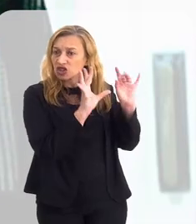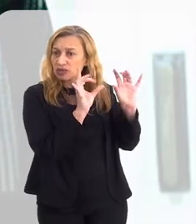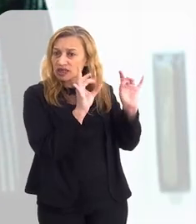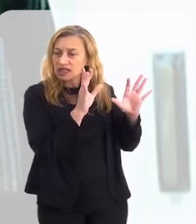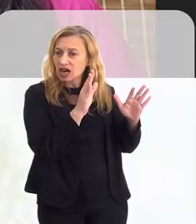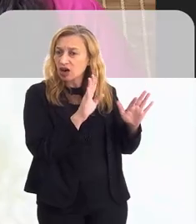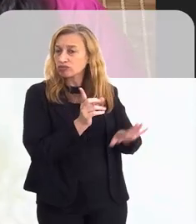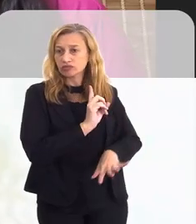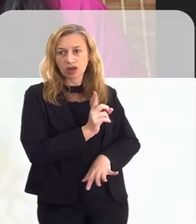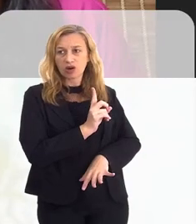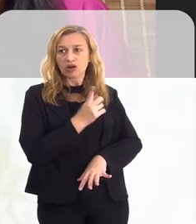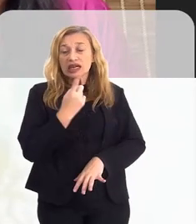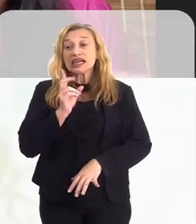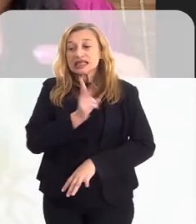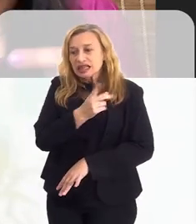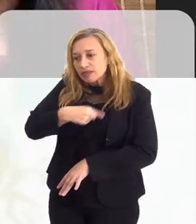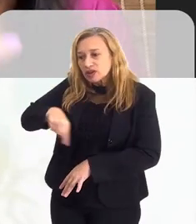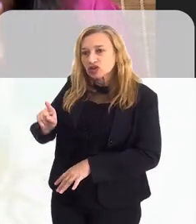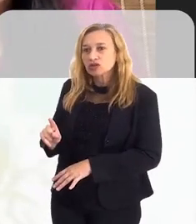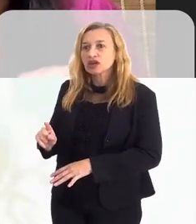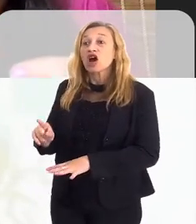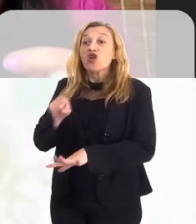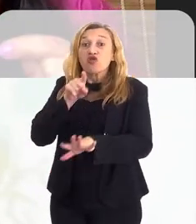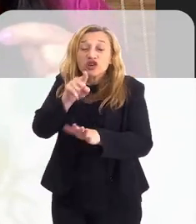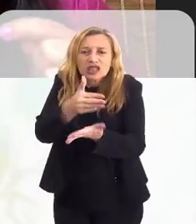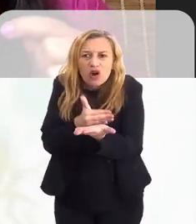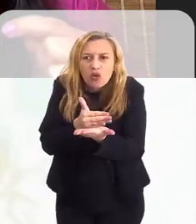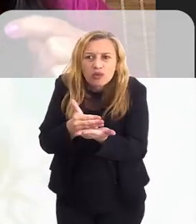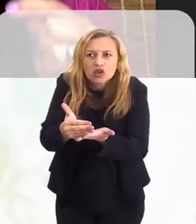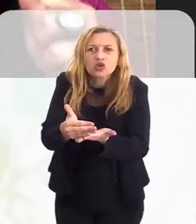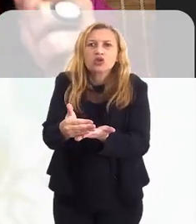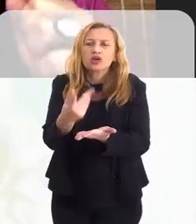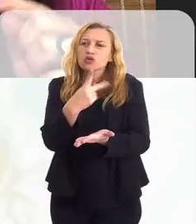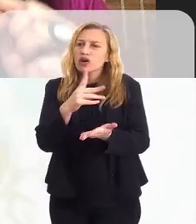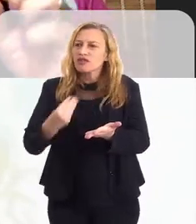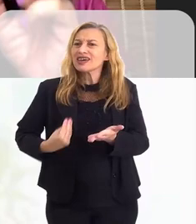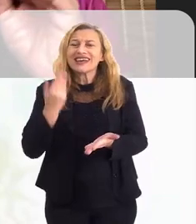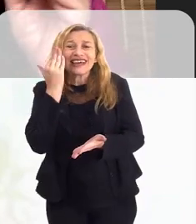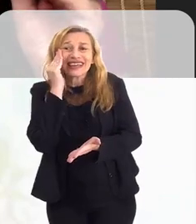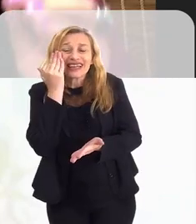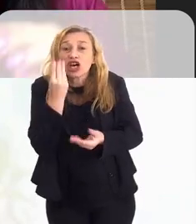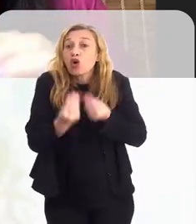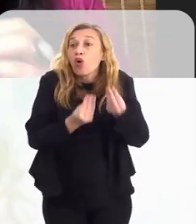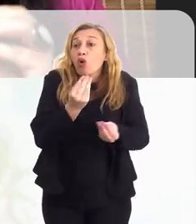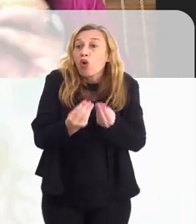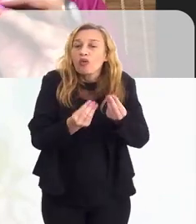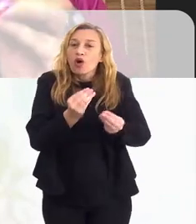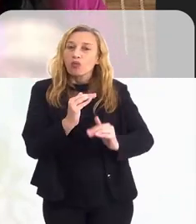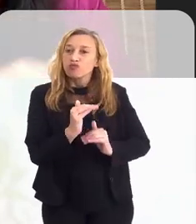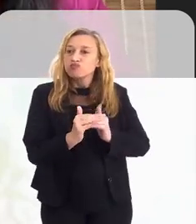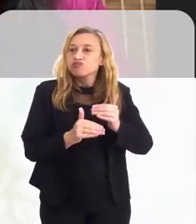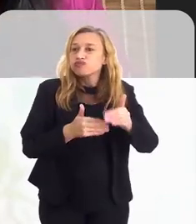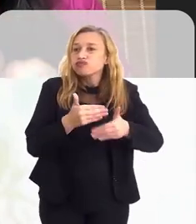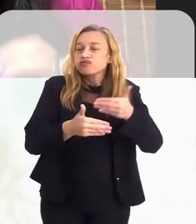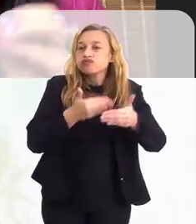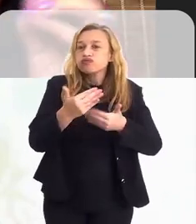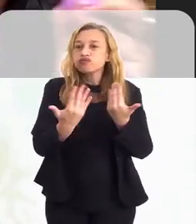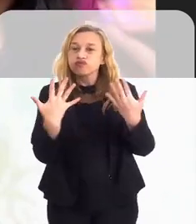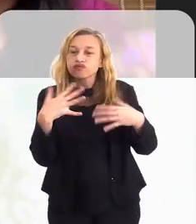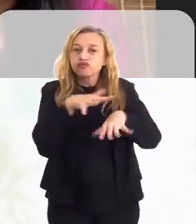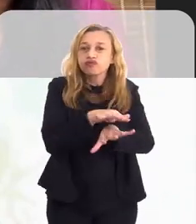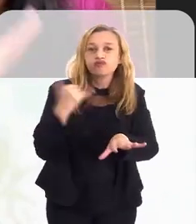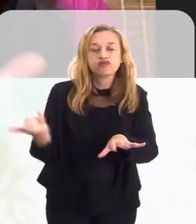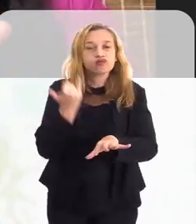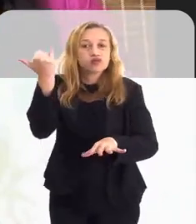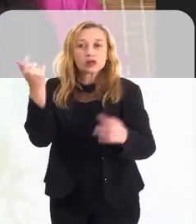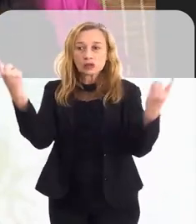escola regular, que a gente chama hoje Então, de você já escola começou a inclusiva. sua vida entendendo um pouquinho como é que era esse processo de inclusão, a